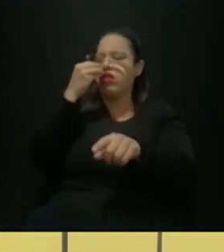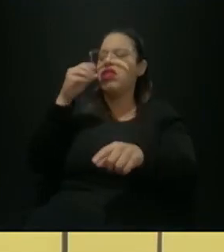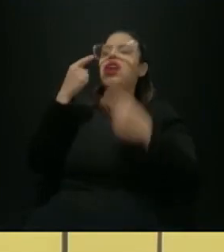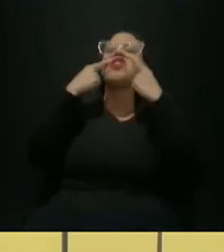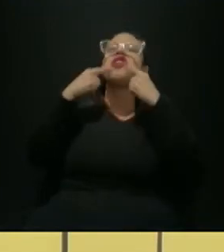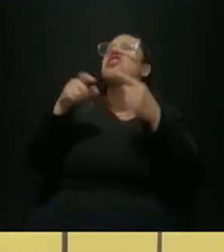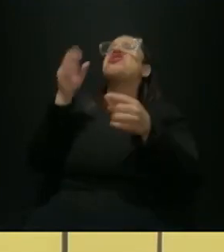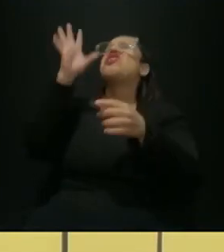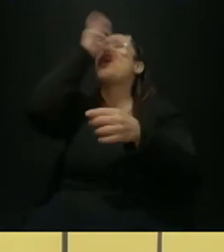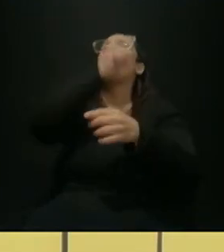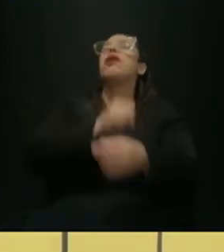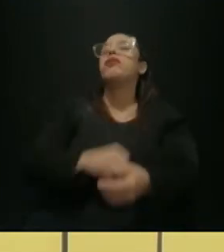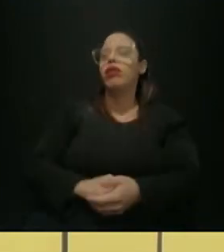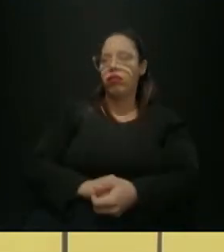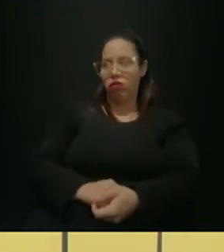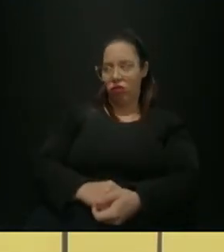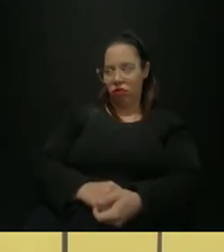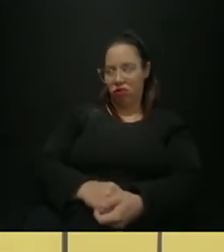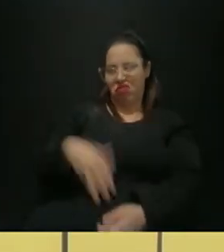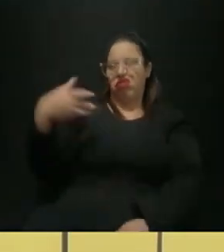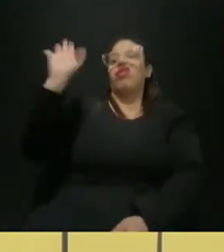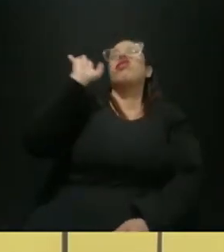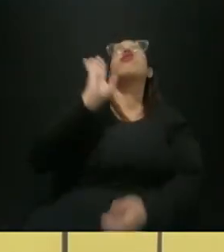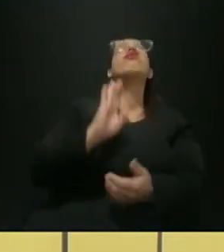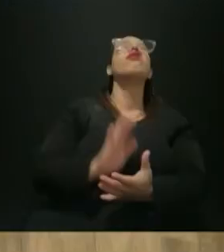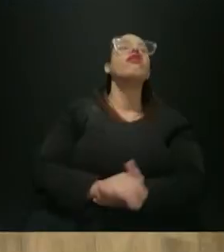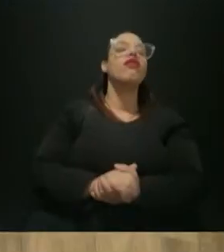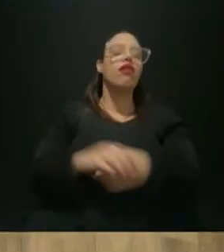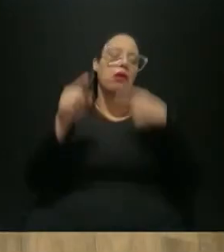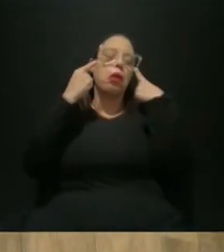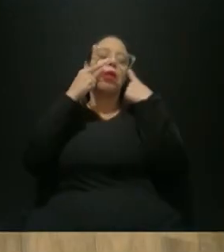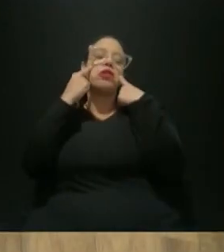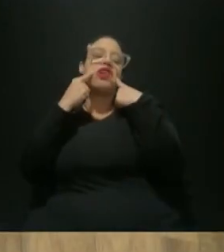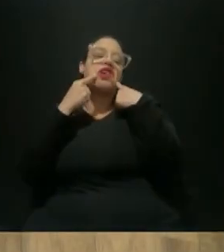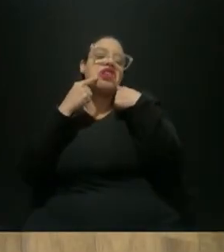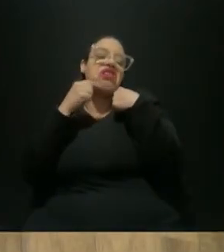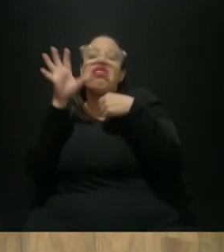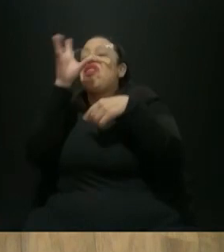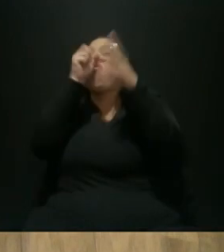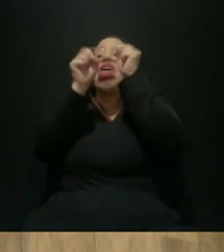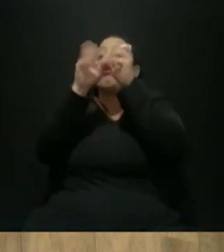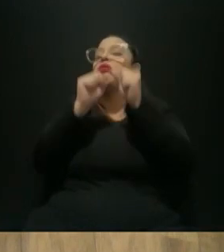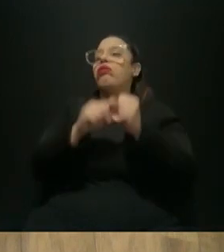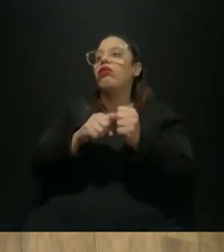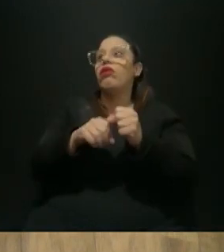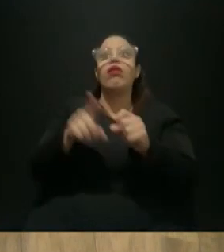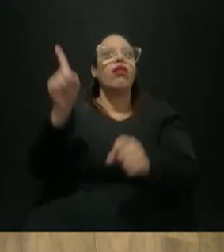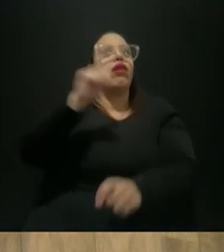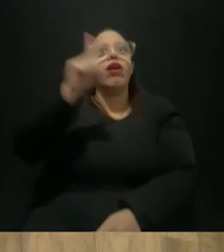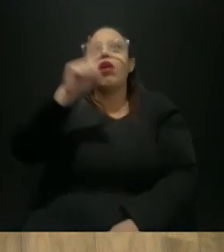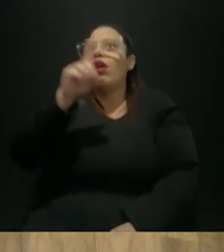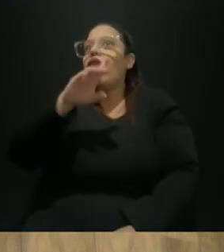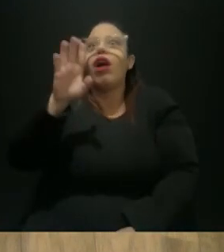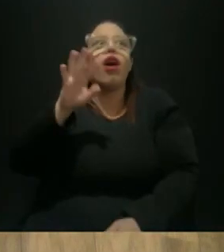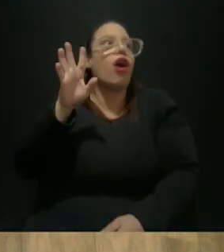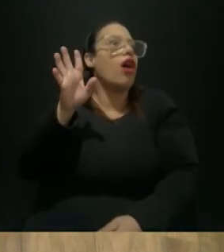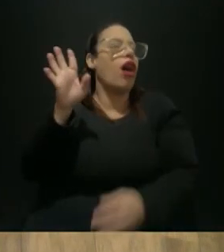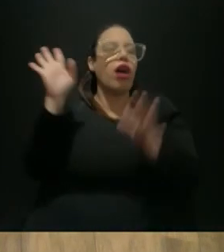É isso que eu ia perguntar, essa história. Esse deixa ele chorar que ele aprende é terrível, é uma maldade porque está piorando o desenvolvimento cerebral dessa criança.